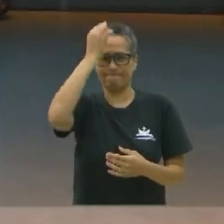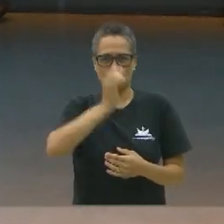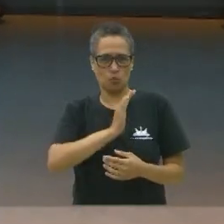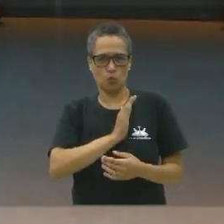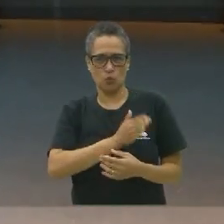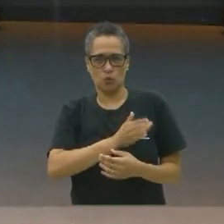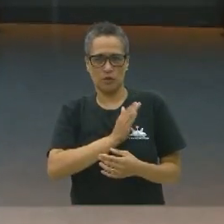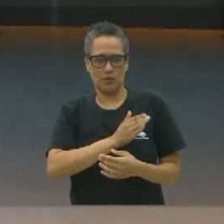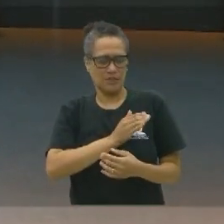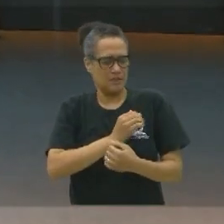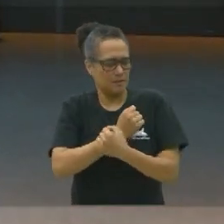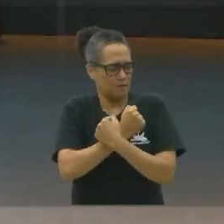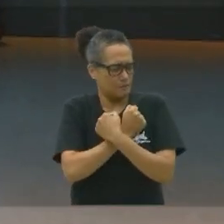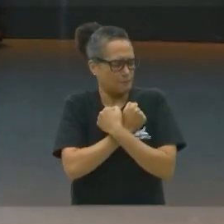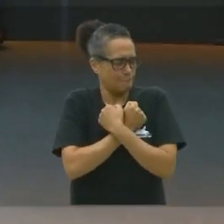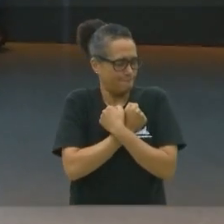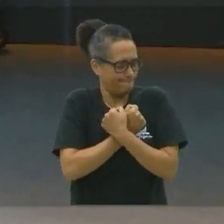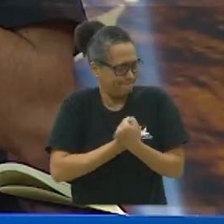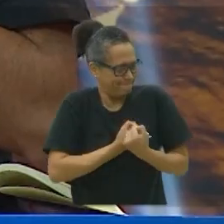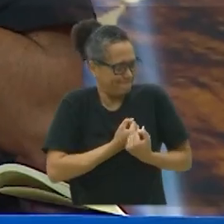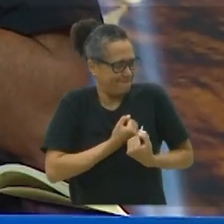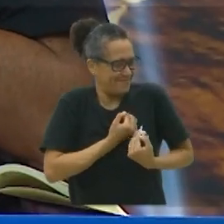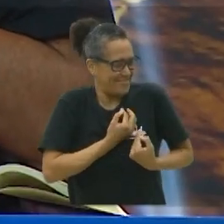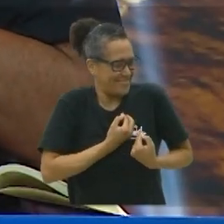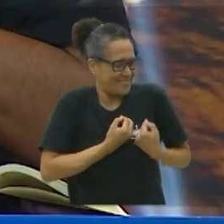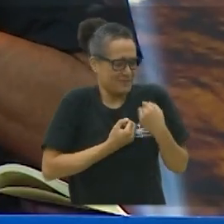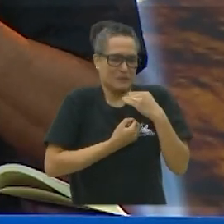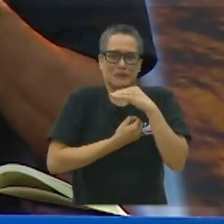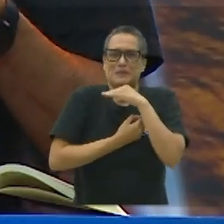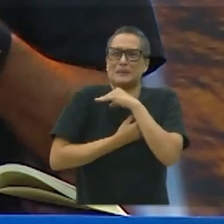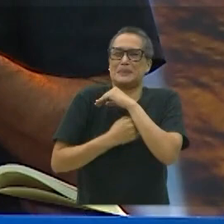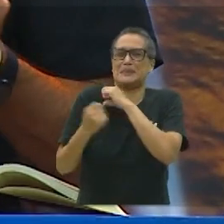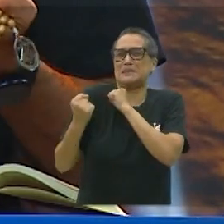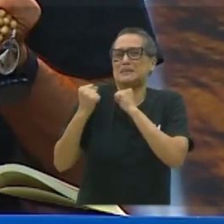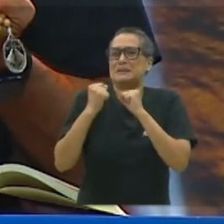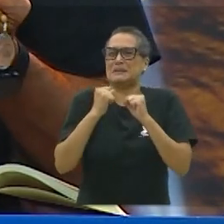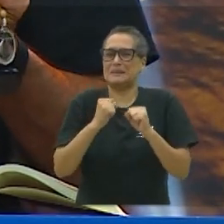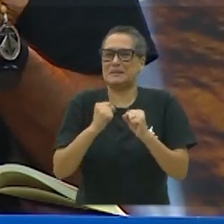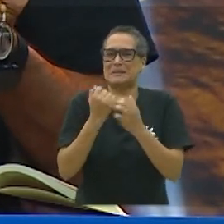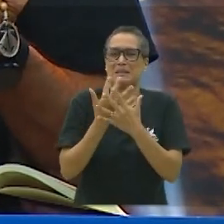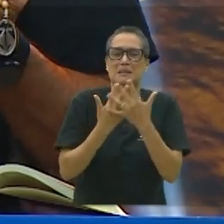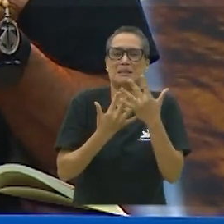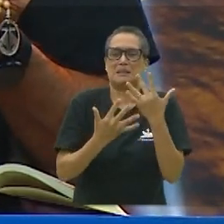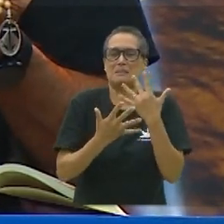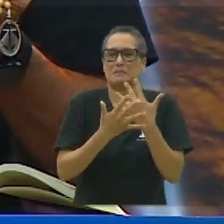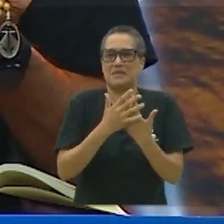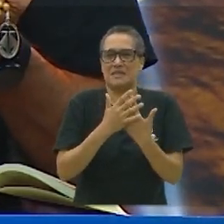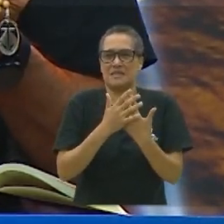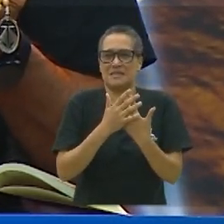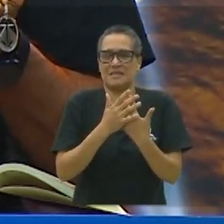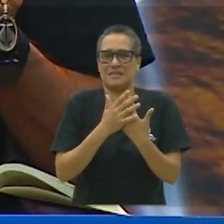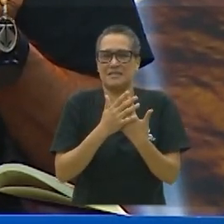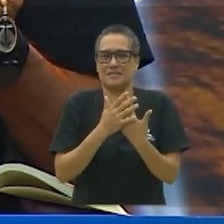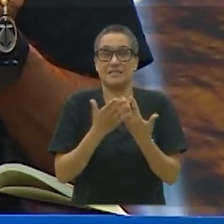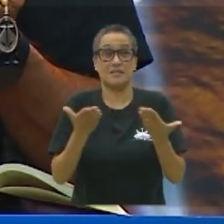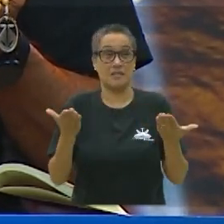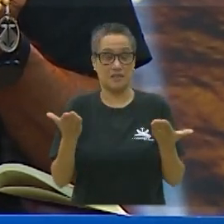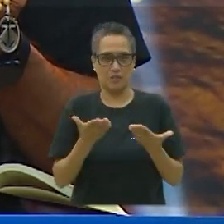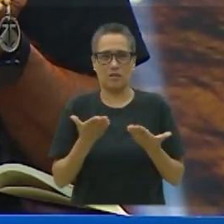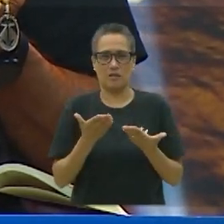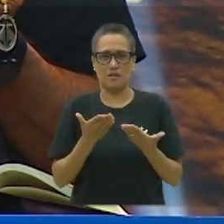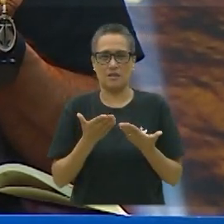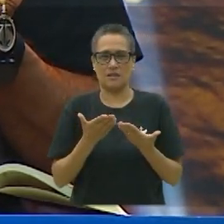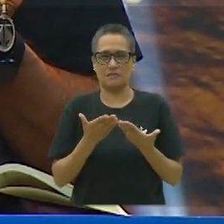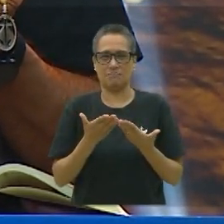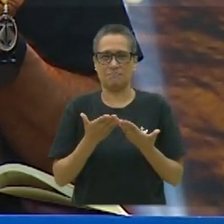Abrasado, amada família, com suas mãos postas para agora